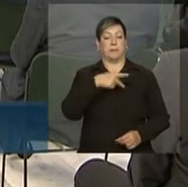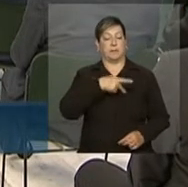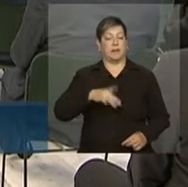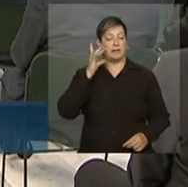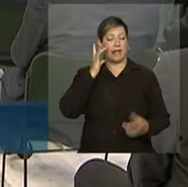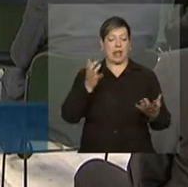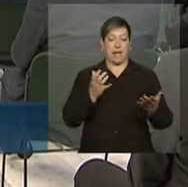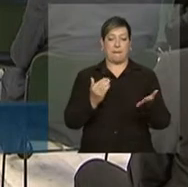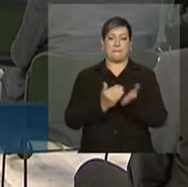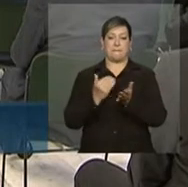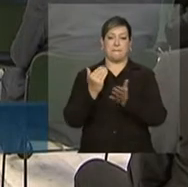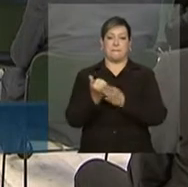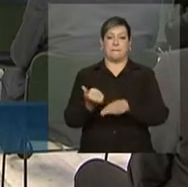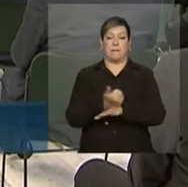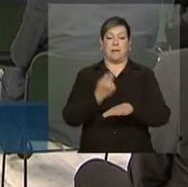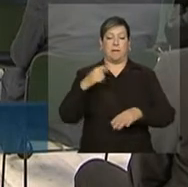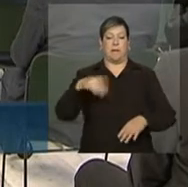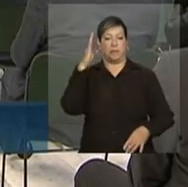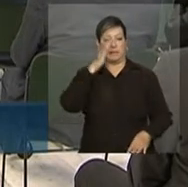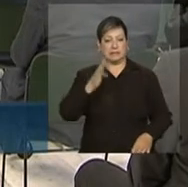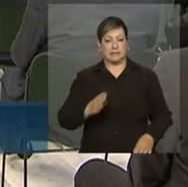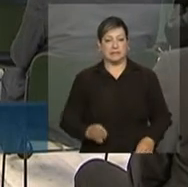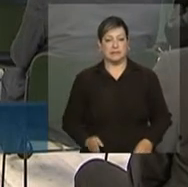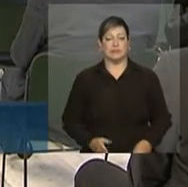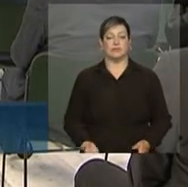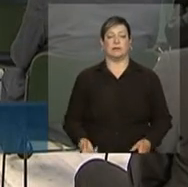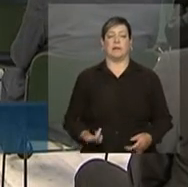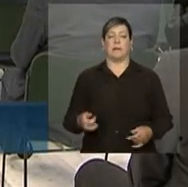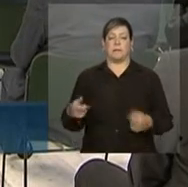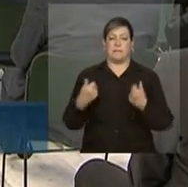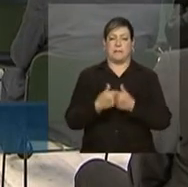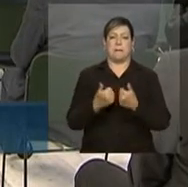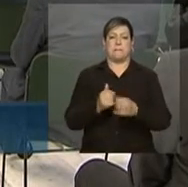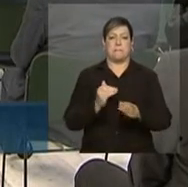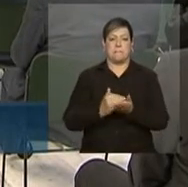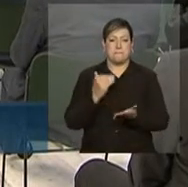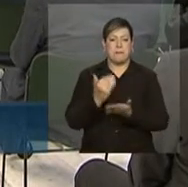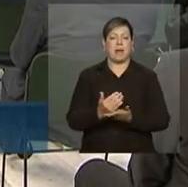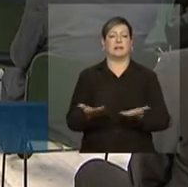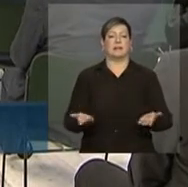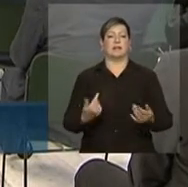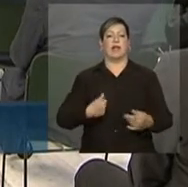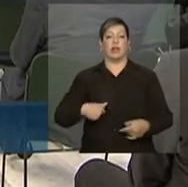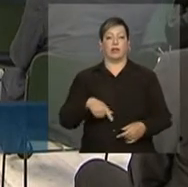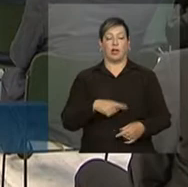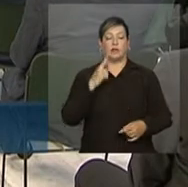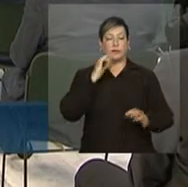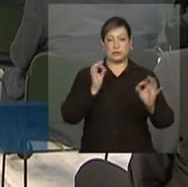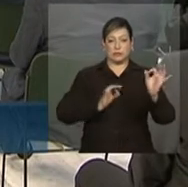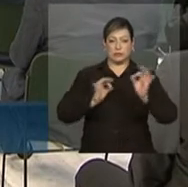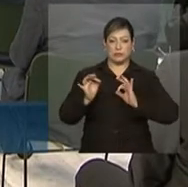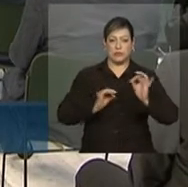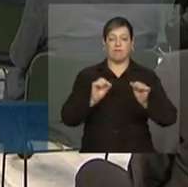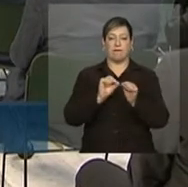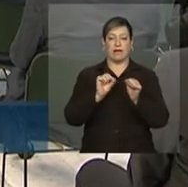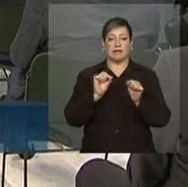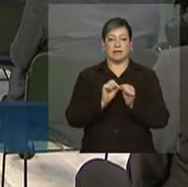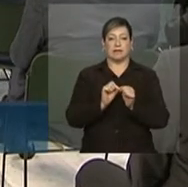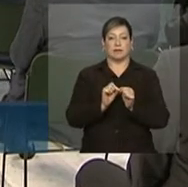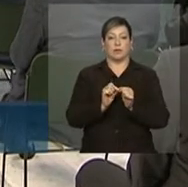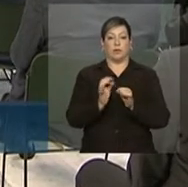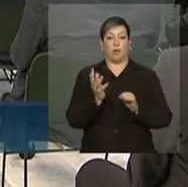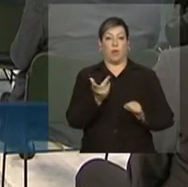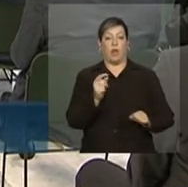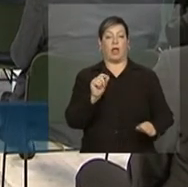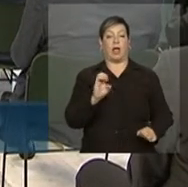O Brasil exige mais, pede mais. E nós elaboramos uma concepção de fazer os grandes